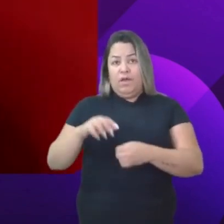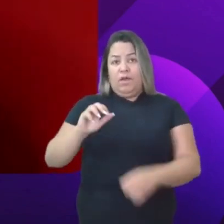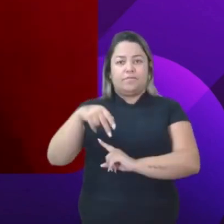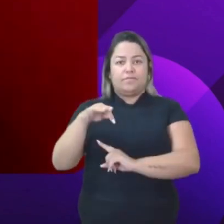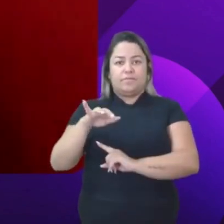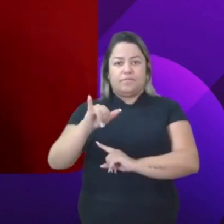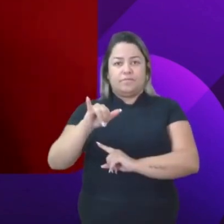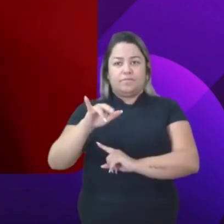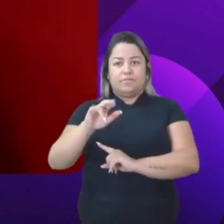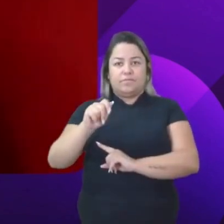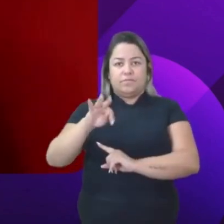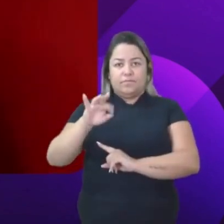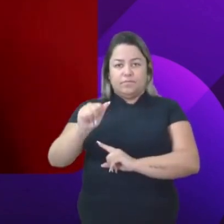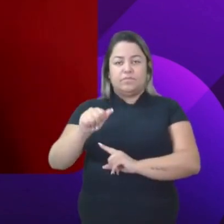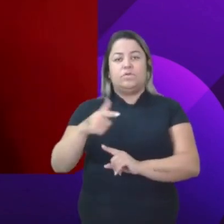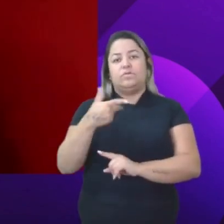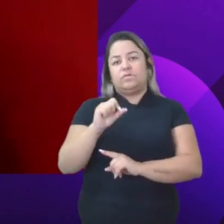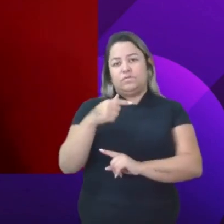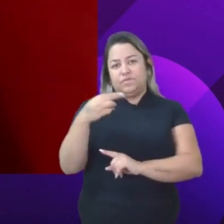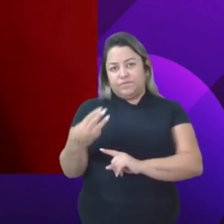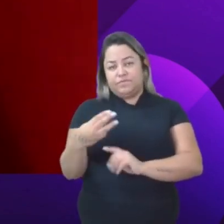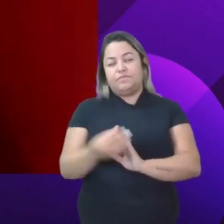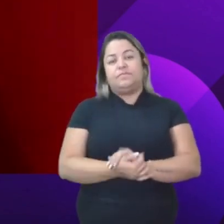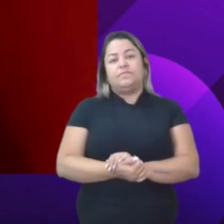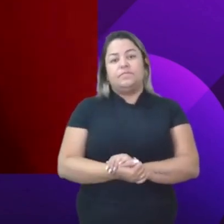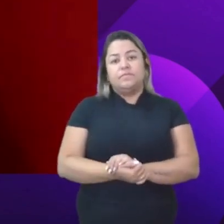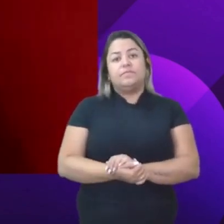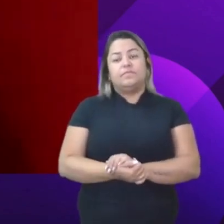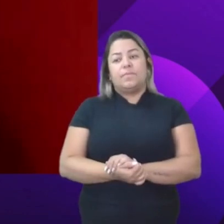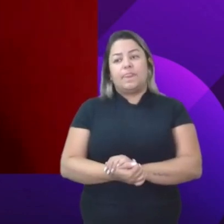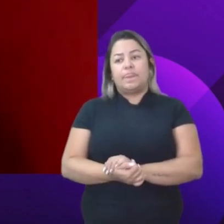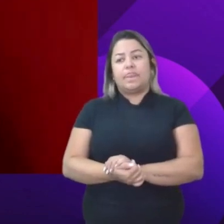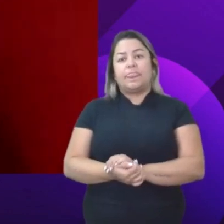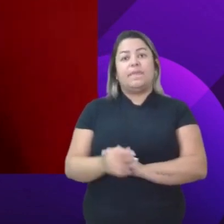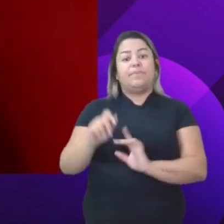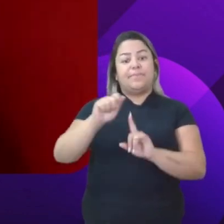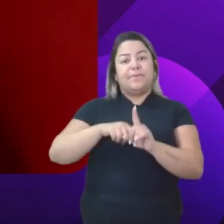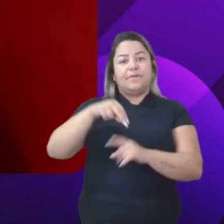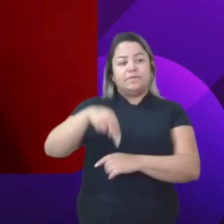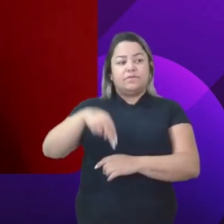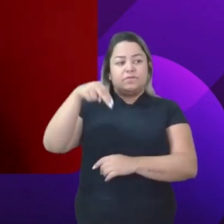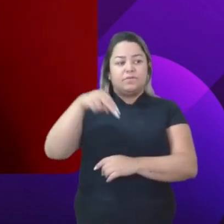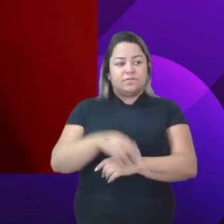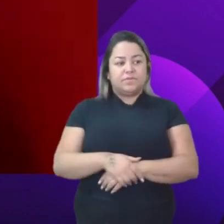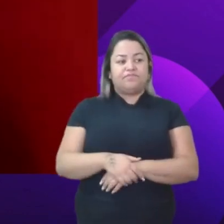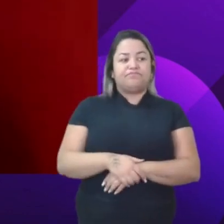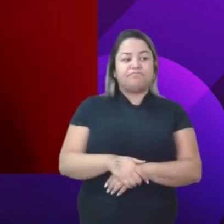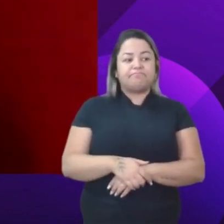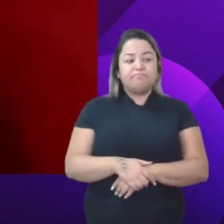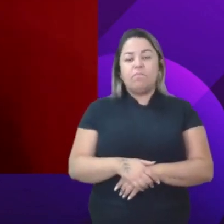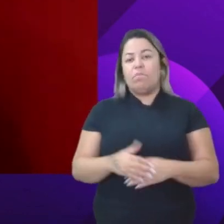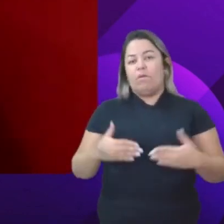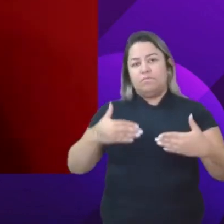antirracista. Ano passado, em 2023, mais precisamente no mês de novembro, o